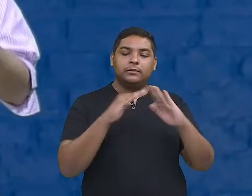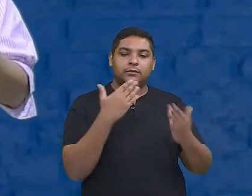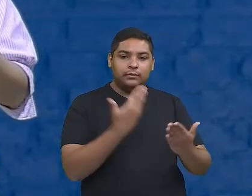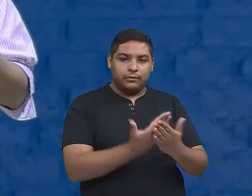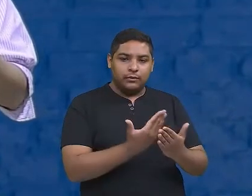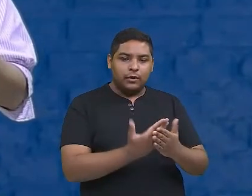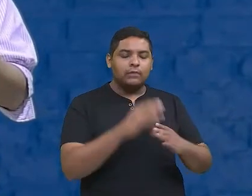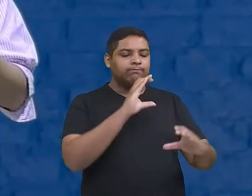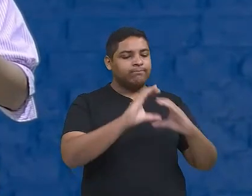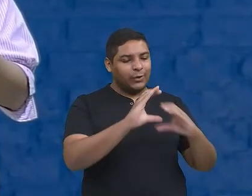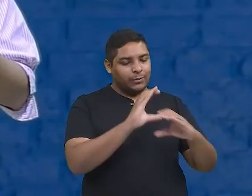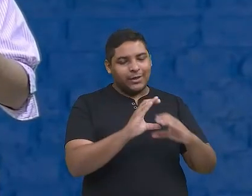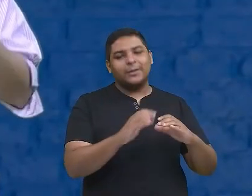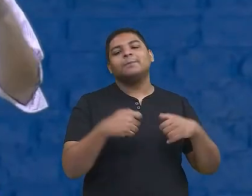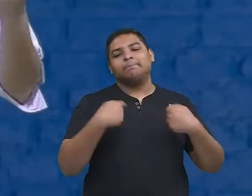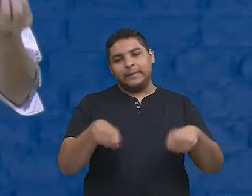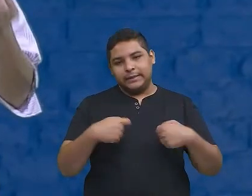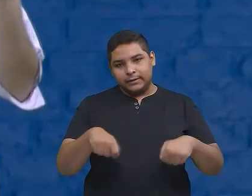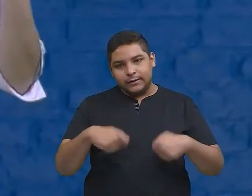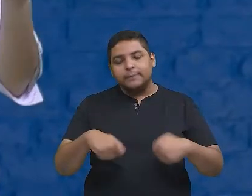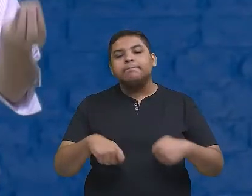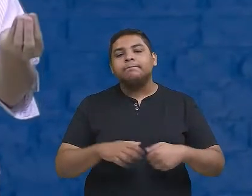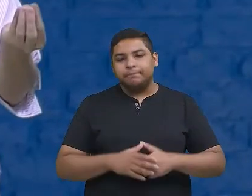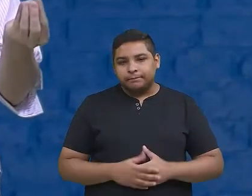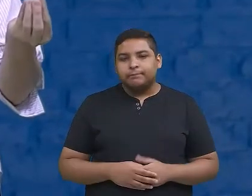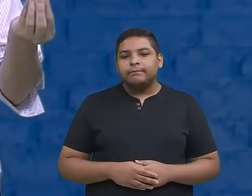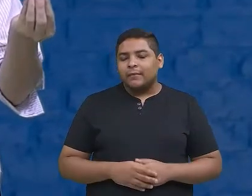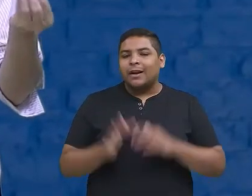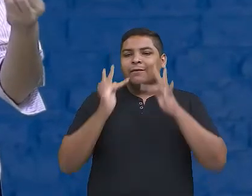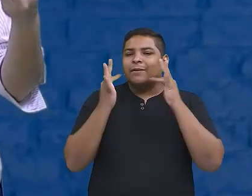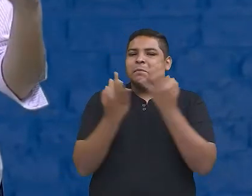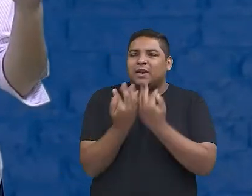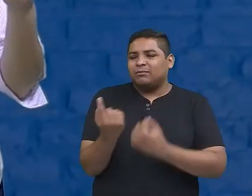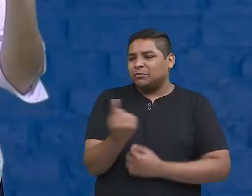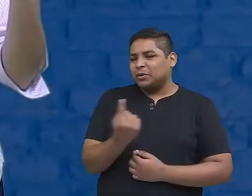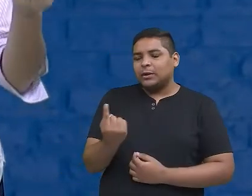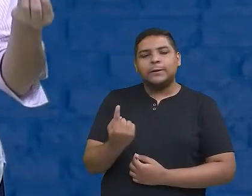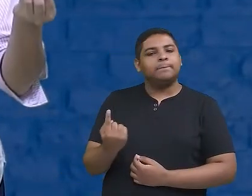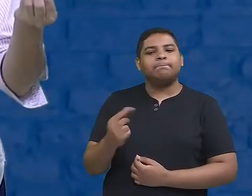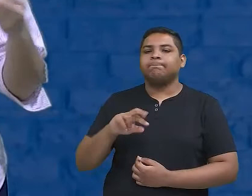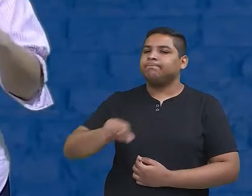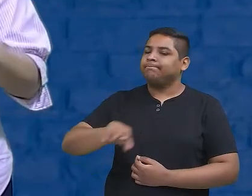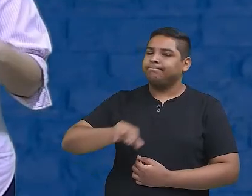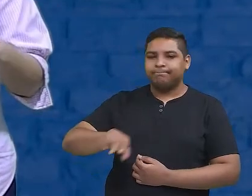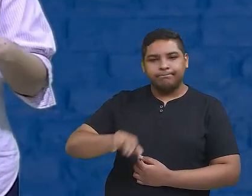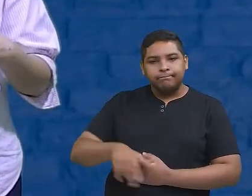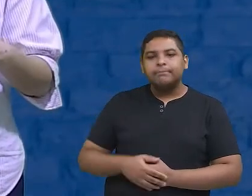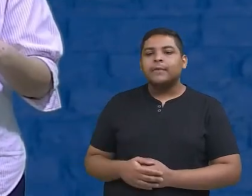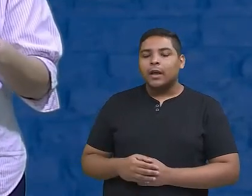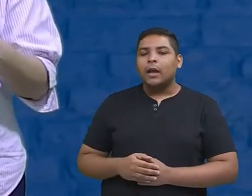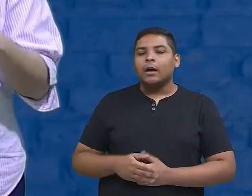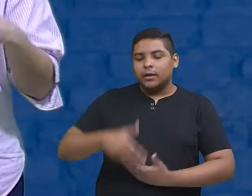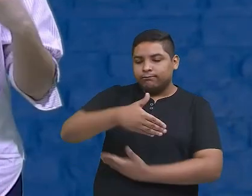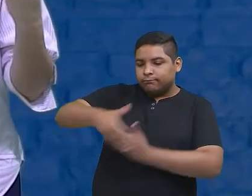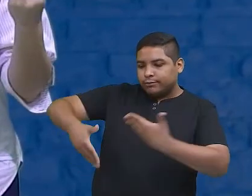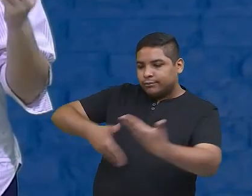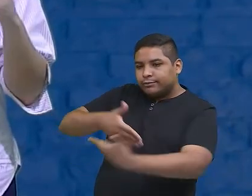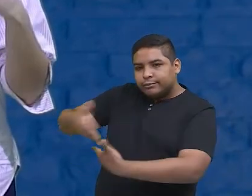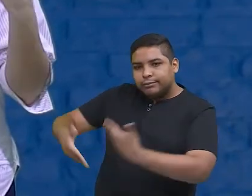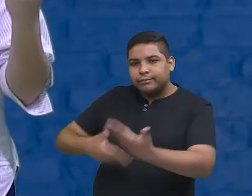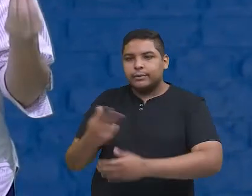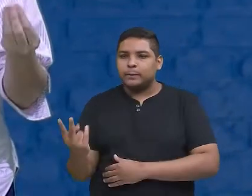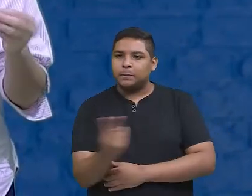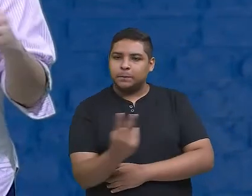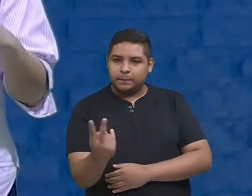ela não pode trabalhar sozinha, e muito menos a família, né? Porque são situações em que